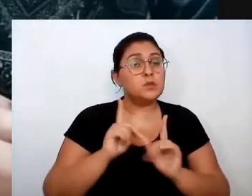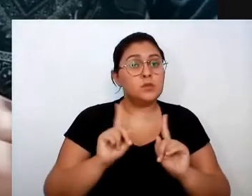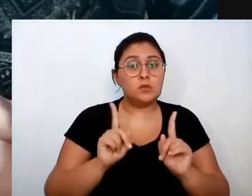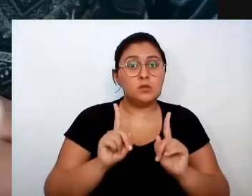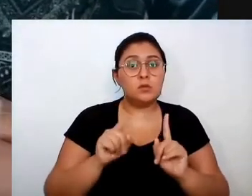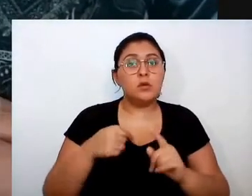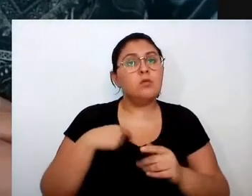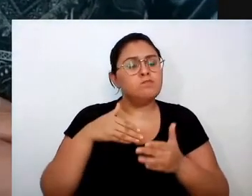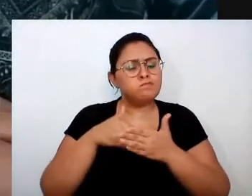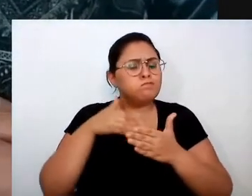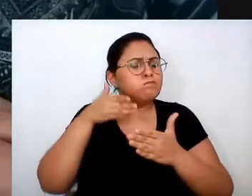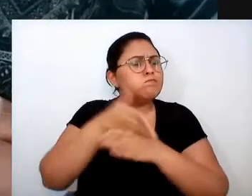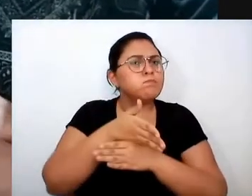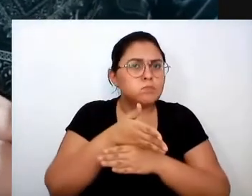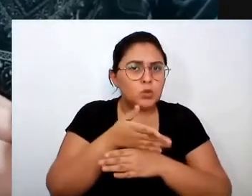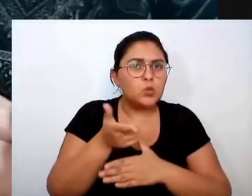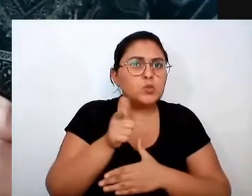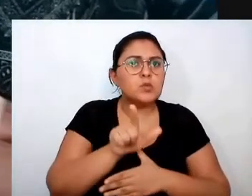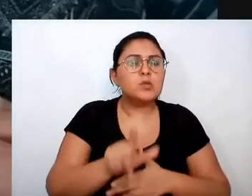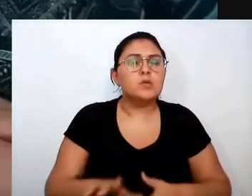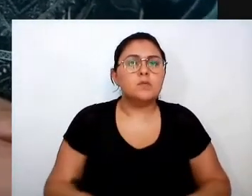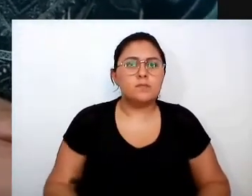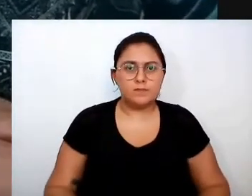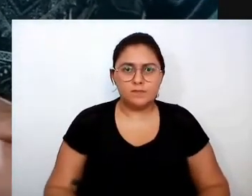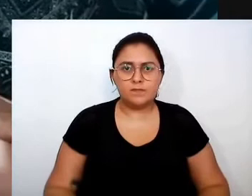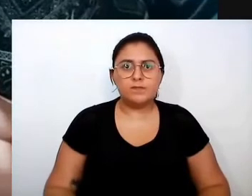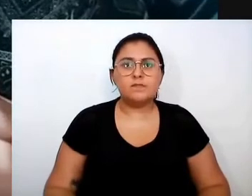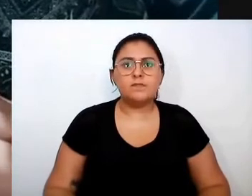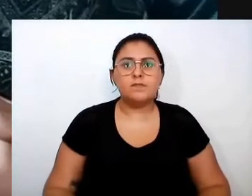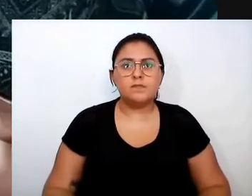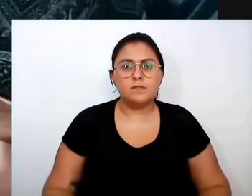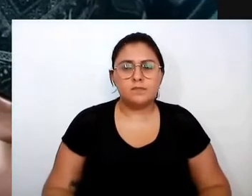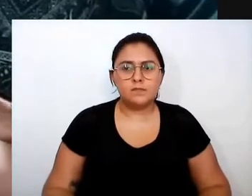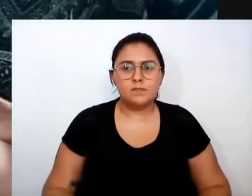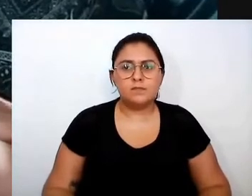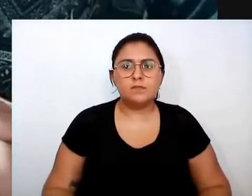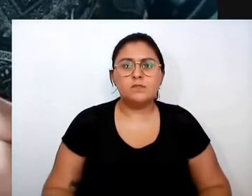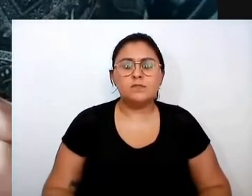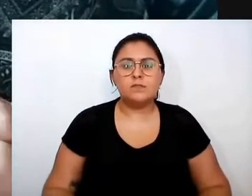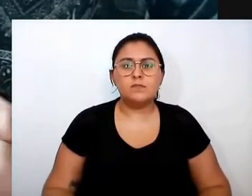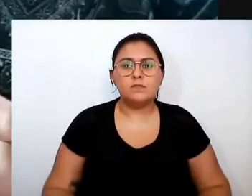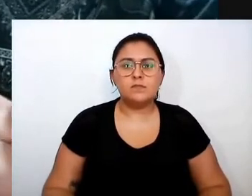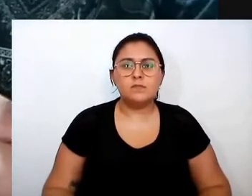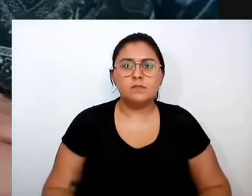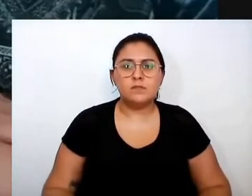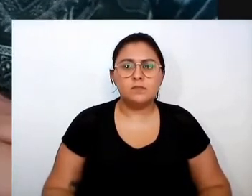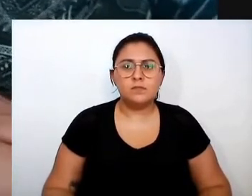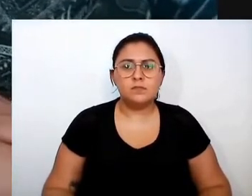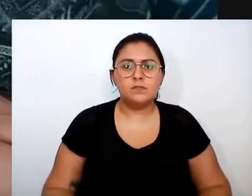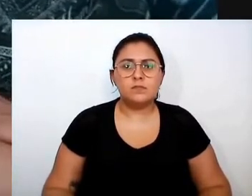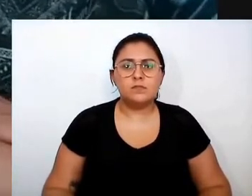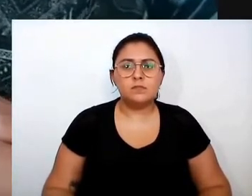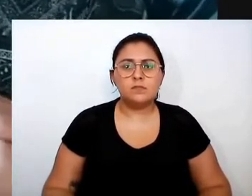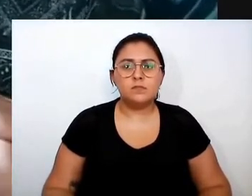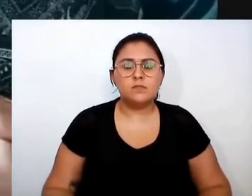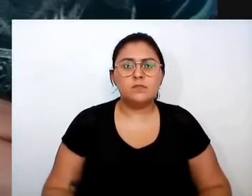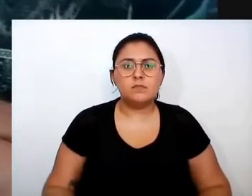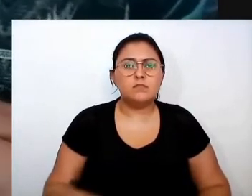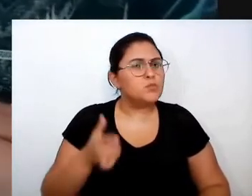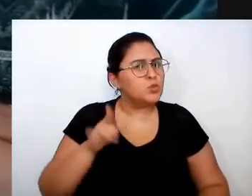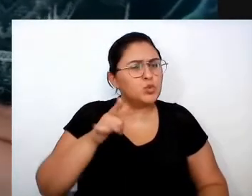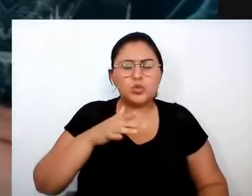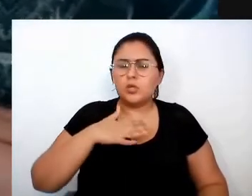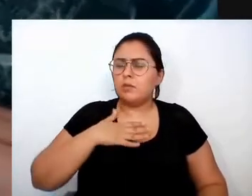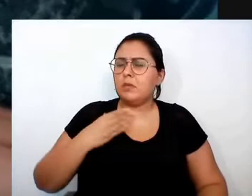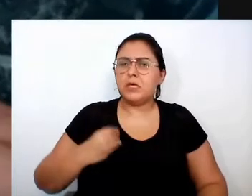né? Depois que eu fiquei uhum, maior, comecei a agir, né? Buscar meus objetivos. Eu não tive nenhuma barreira contra isso.